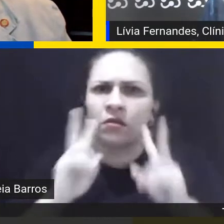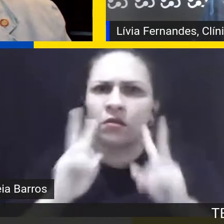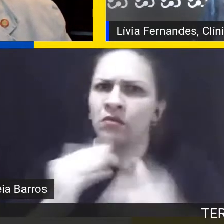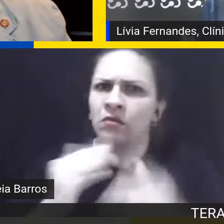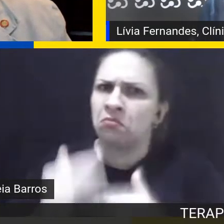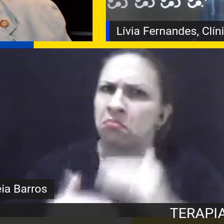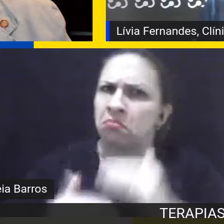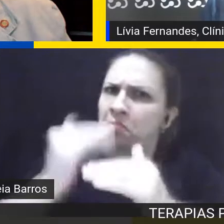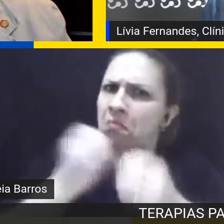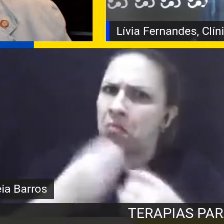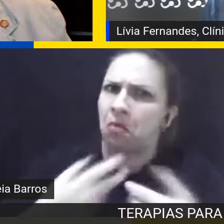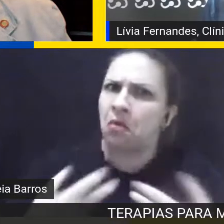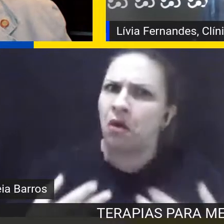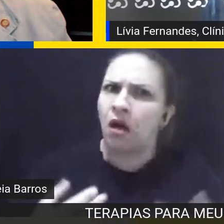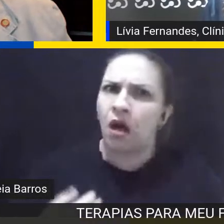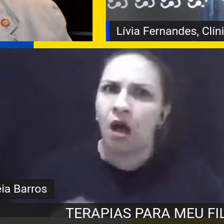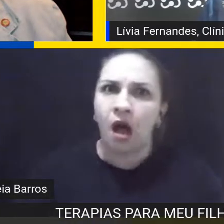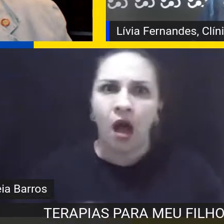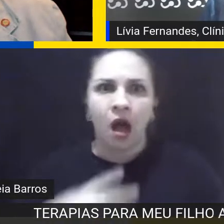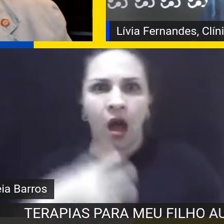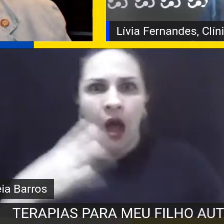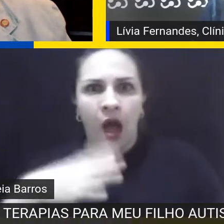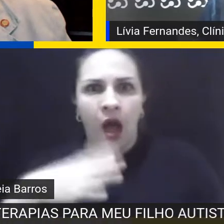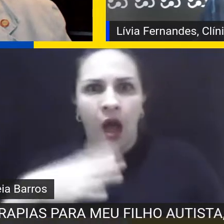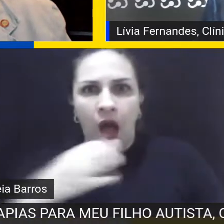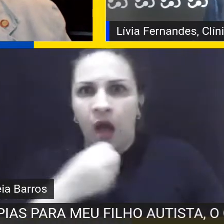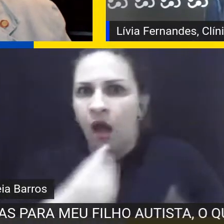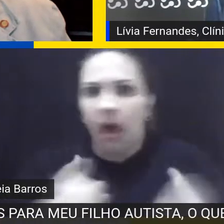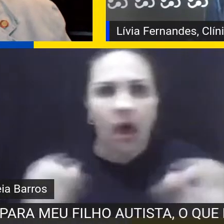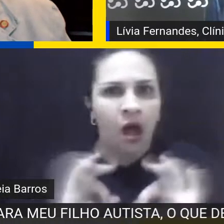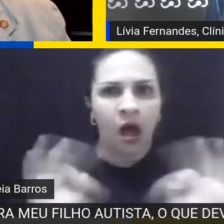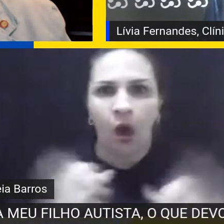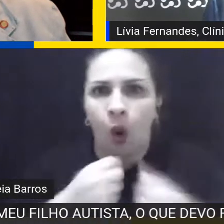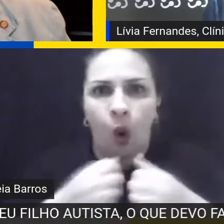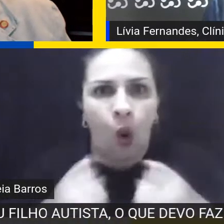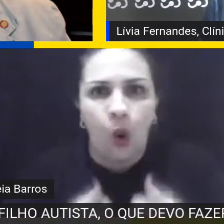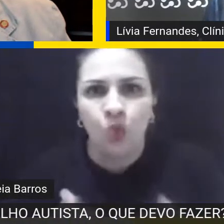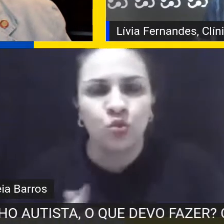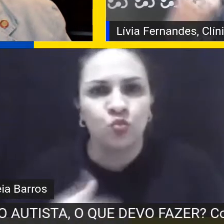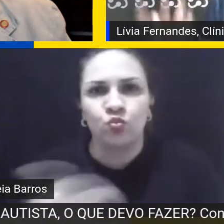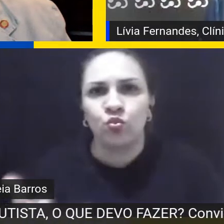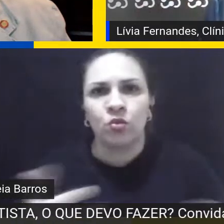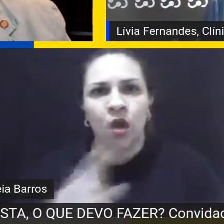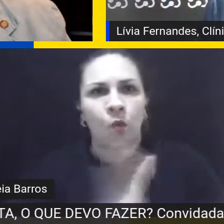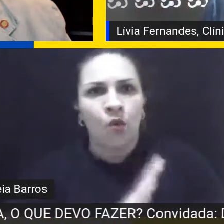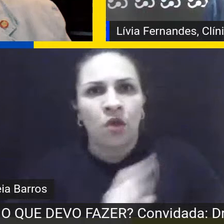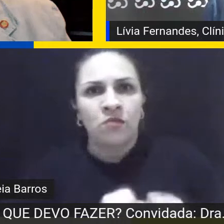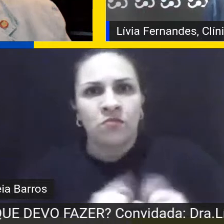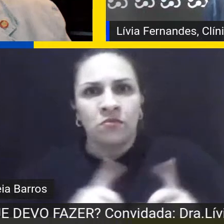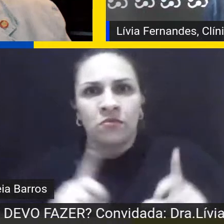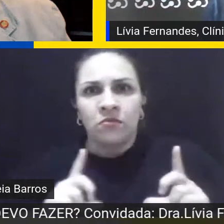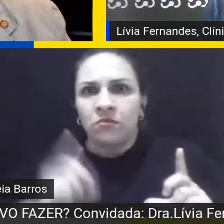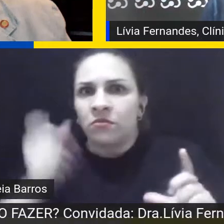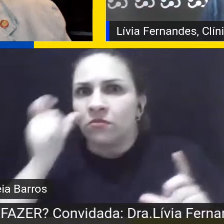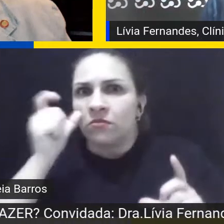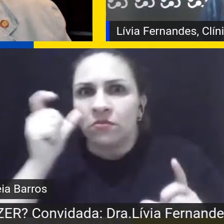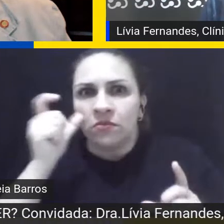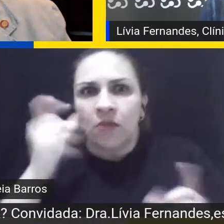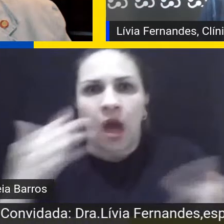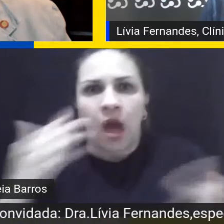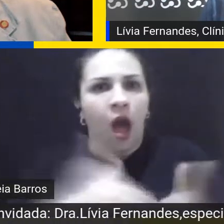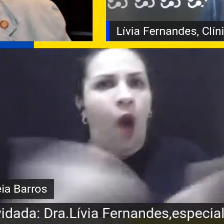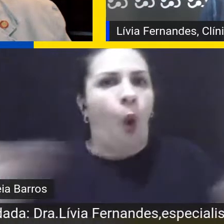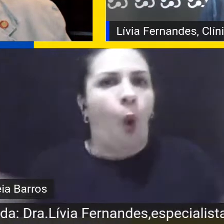né, vidrado. Então, aquilo ali tomou meu coração de um jeito que até hoje a gente está